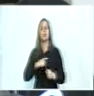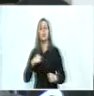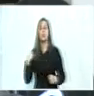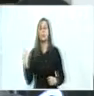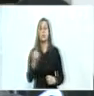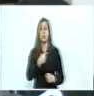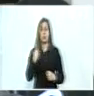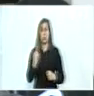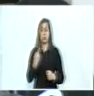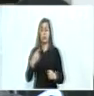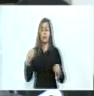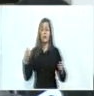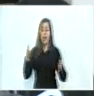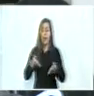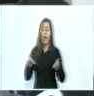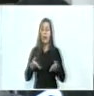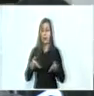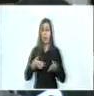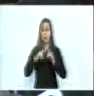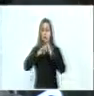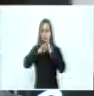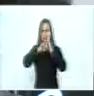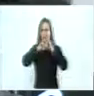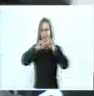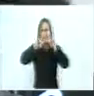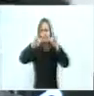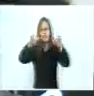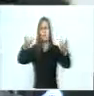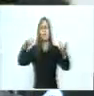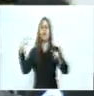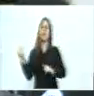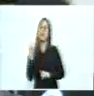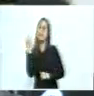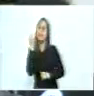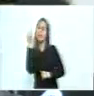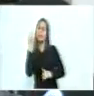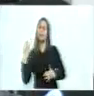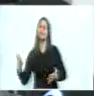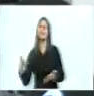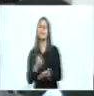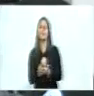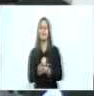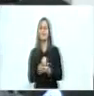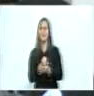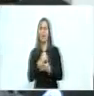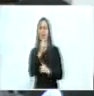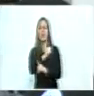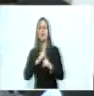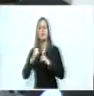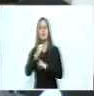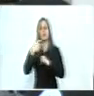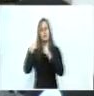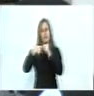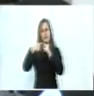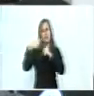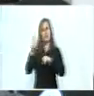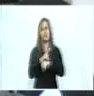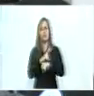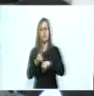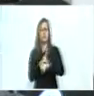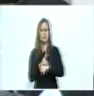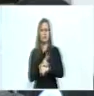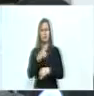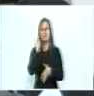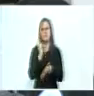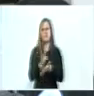este expediente a função de noticiar esta importante conquista da sociedade viçosense na busca